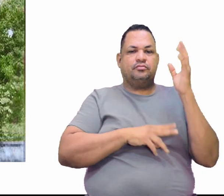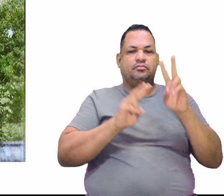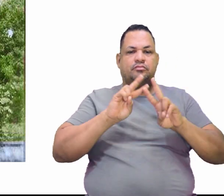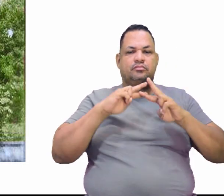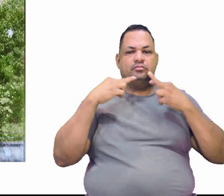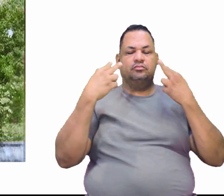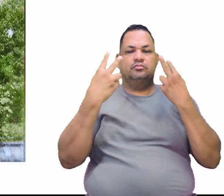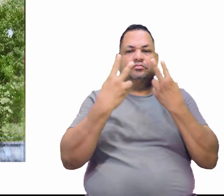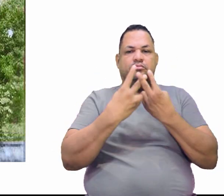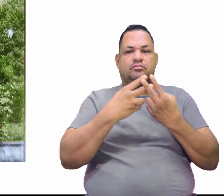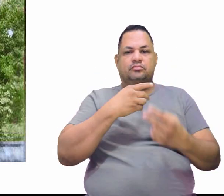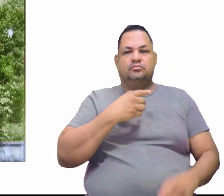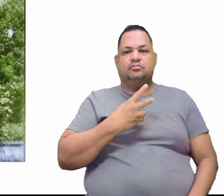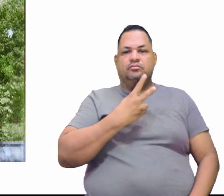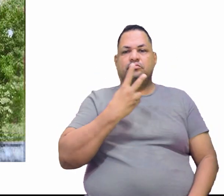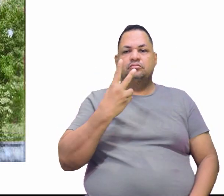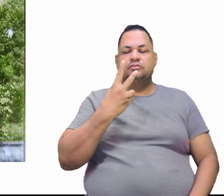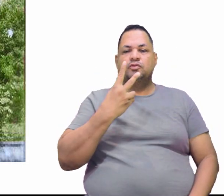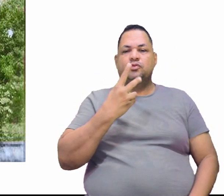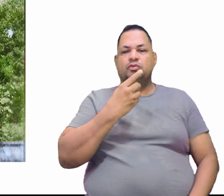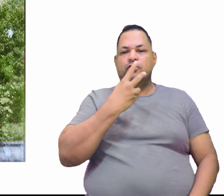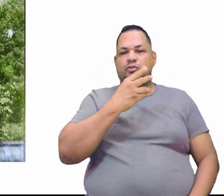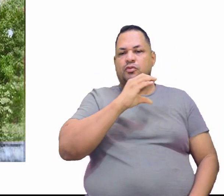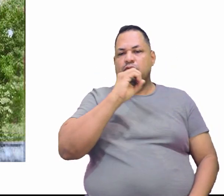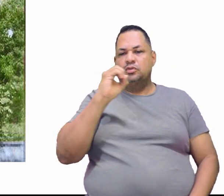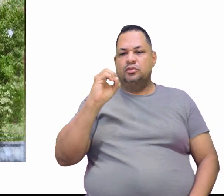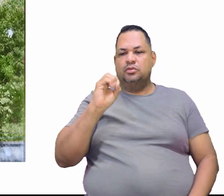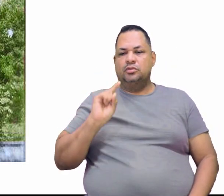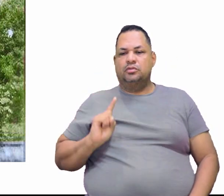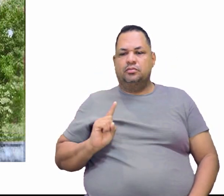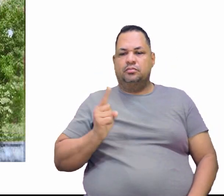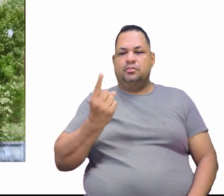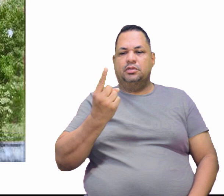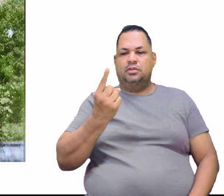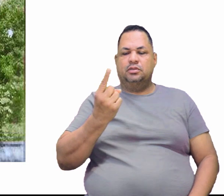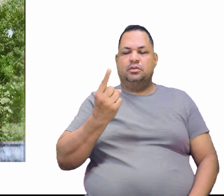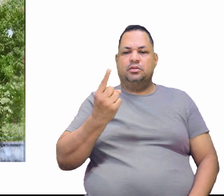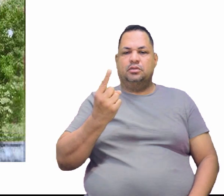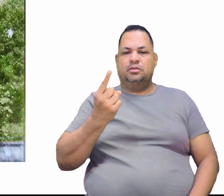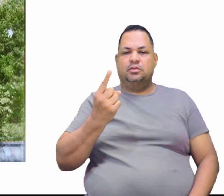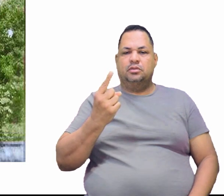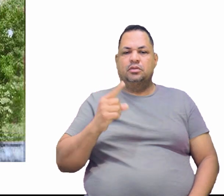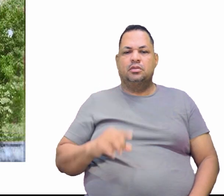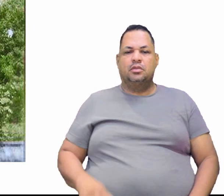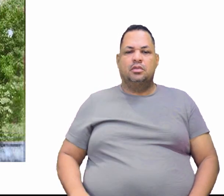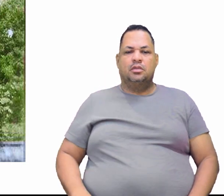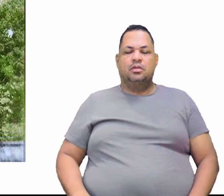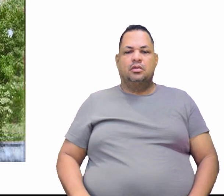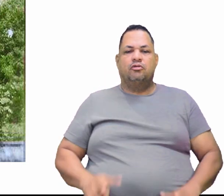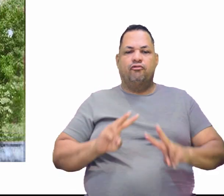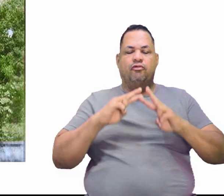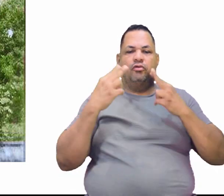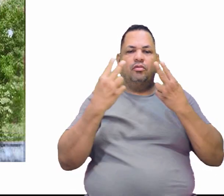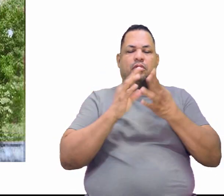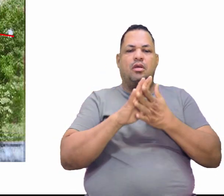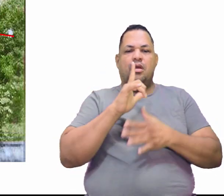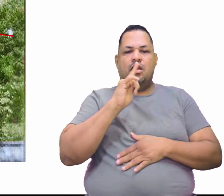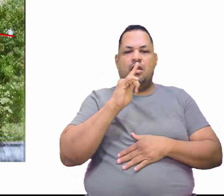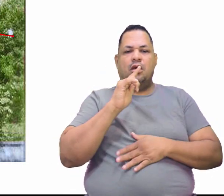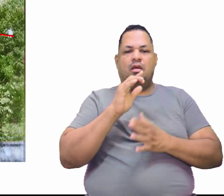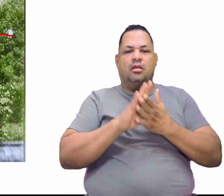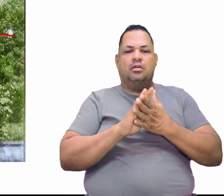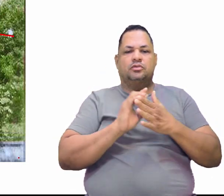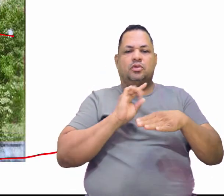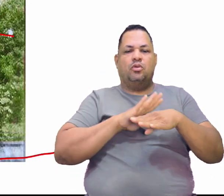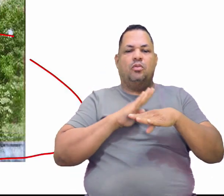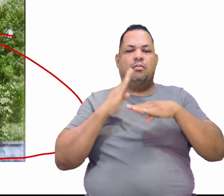armazenar 200 mil litros. E ela só vai levar água para o